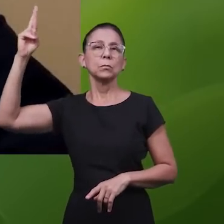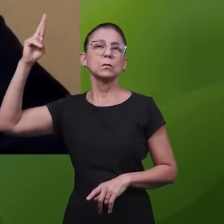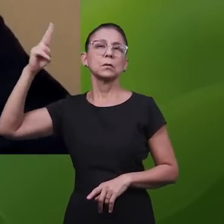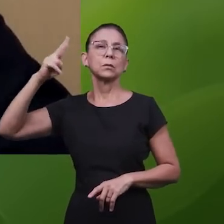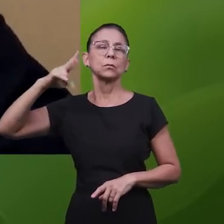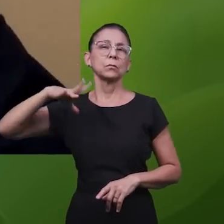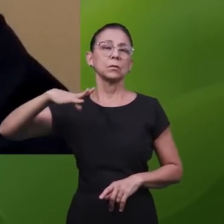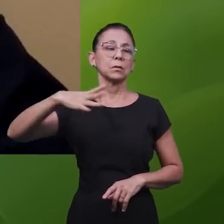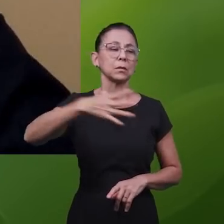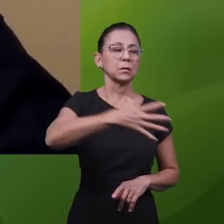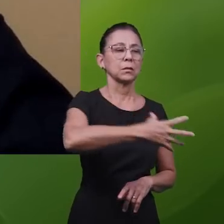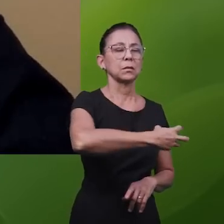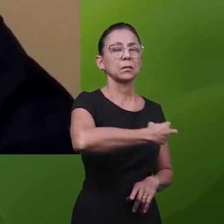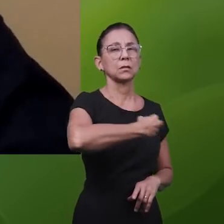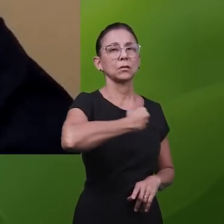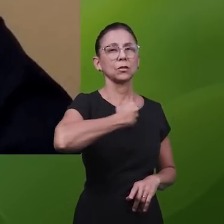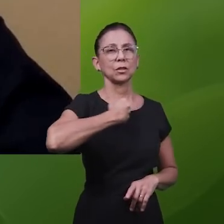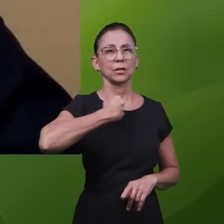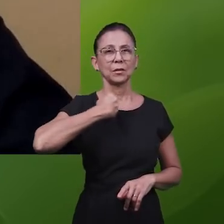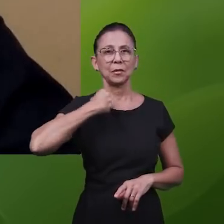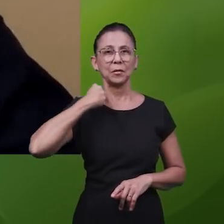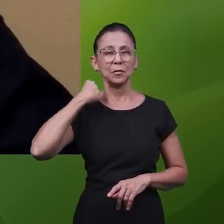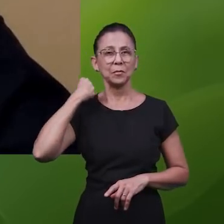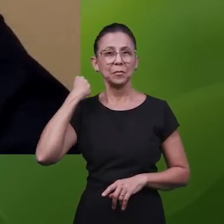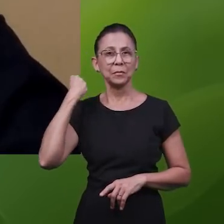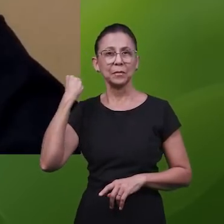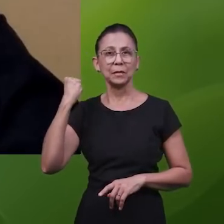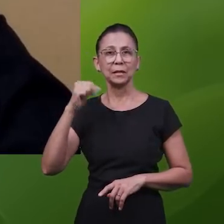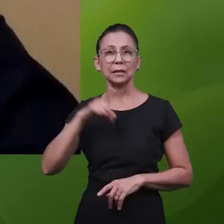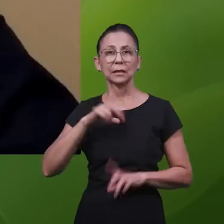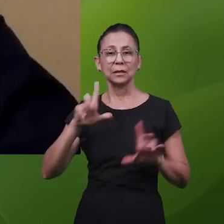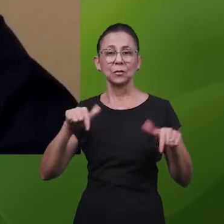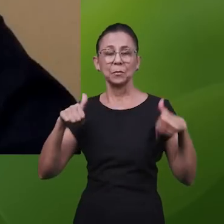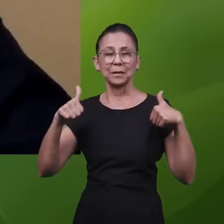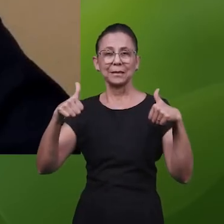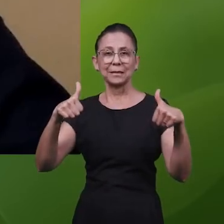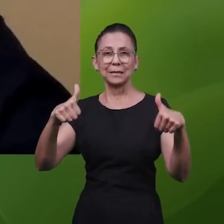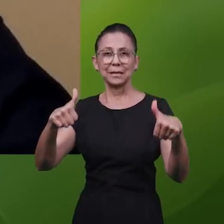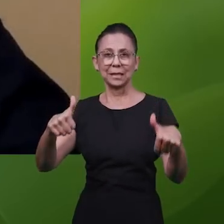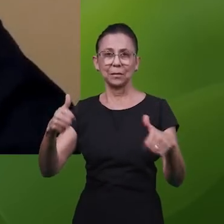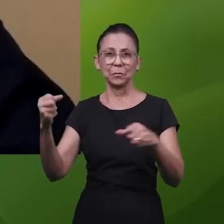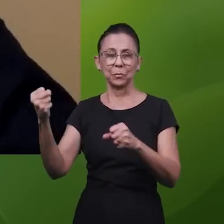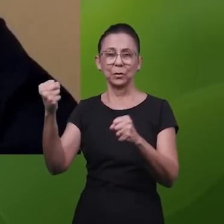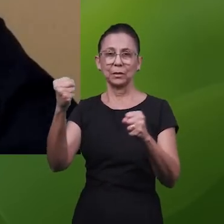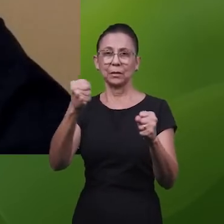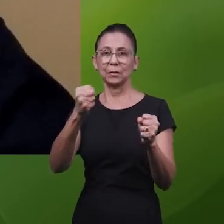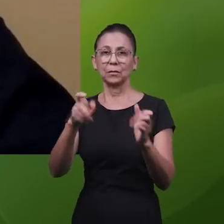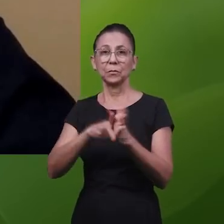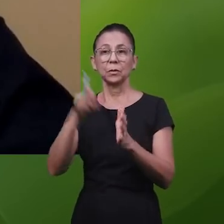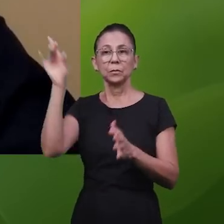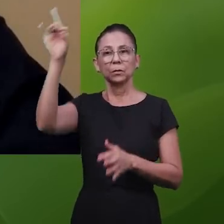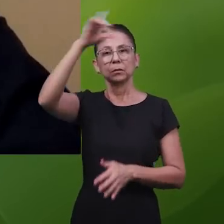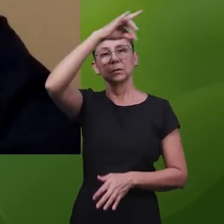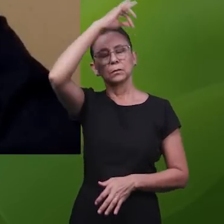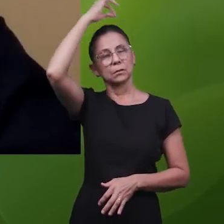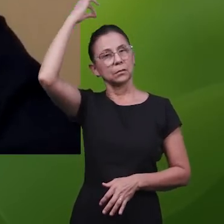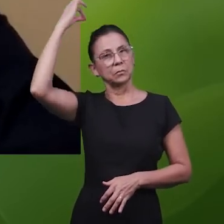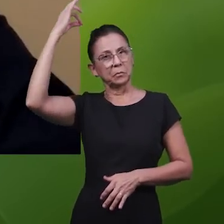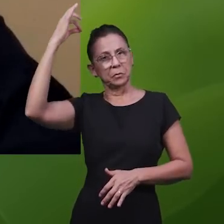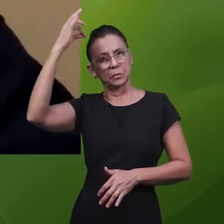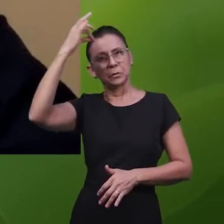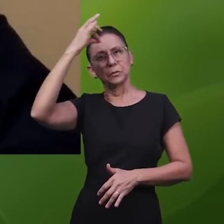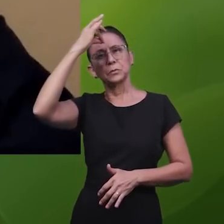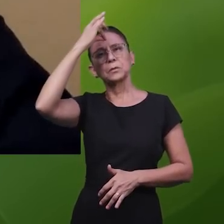há uma operação gloriosa do Espírito Santo neste último momento,